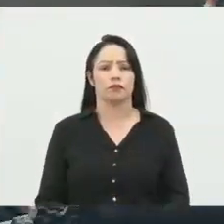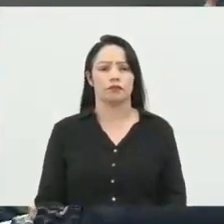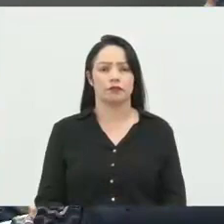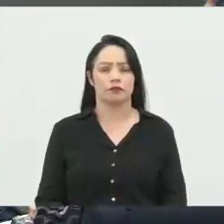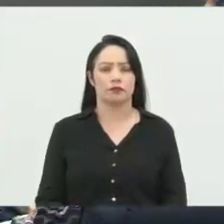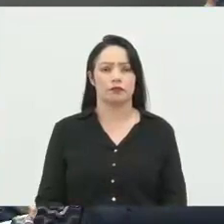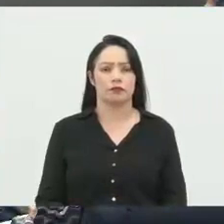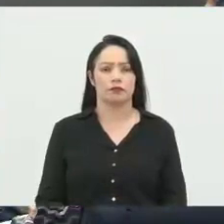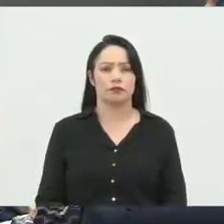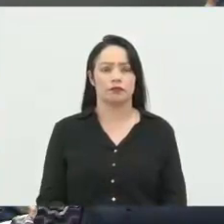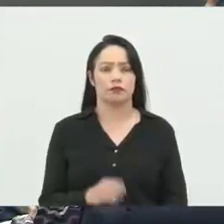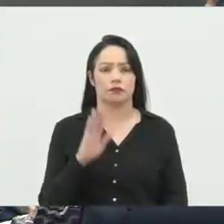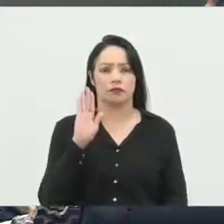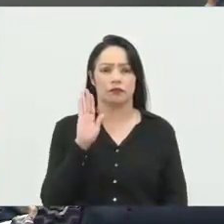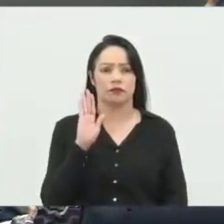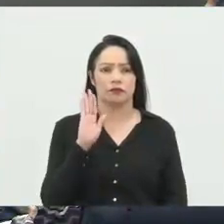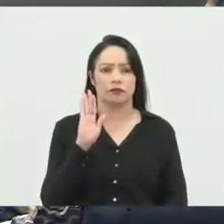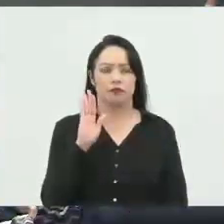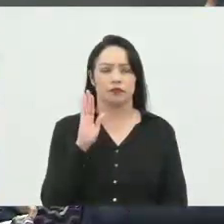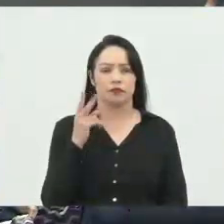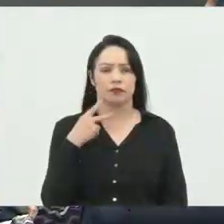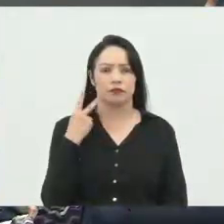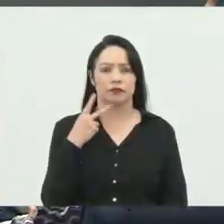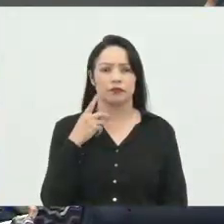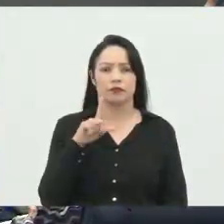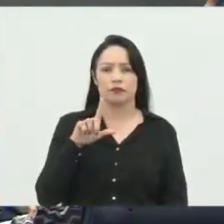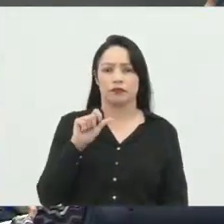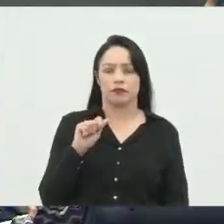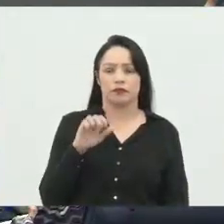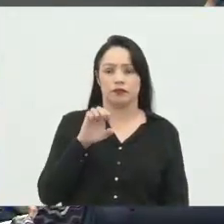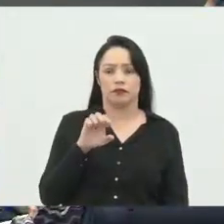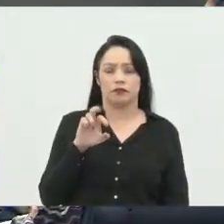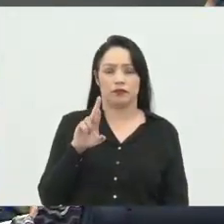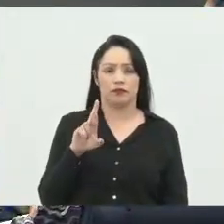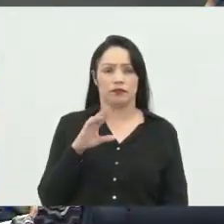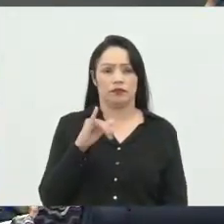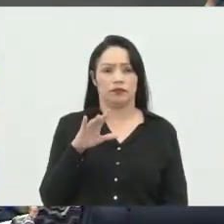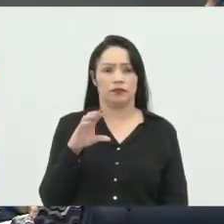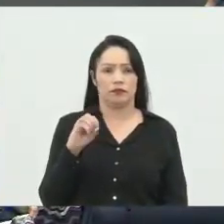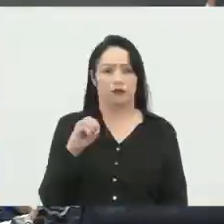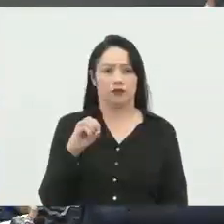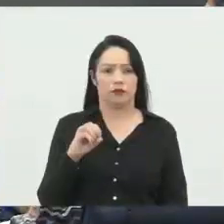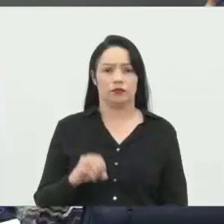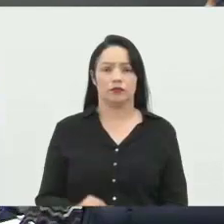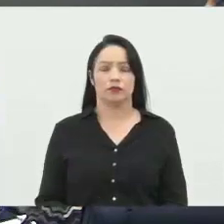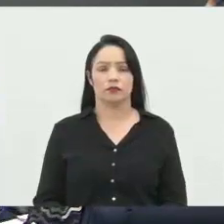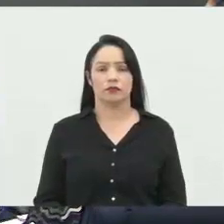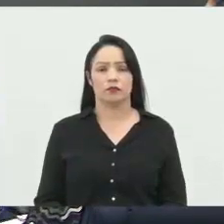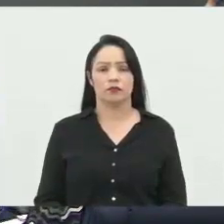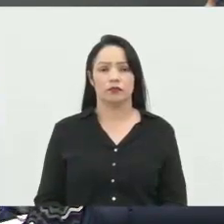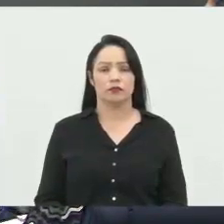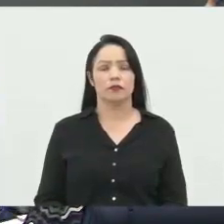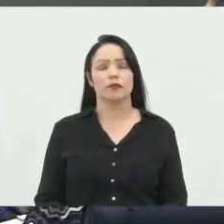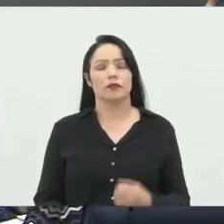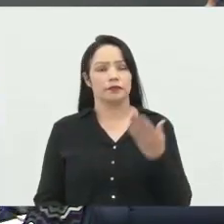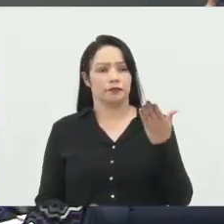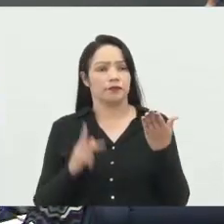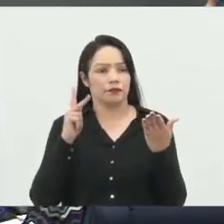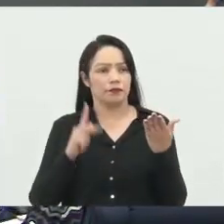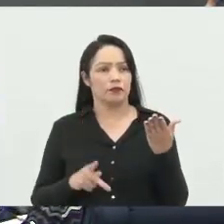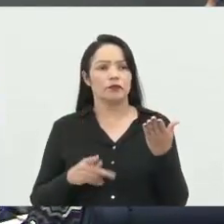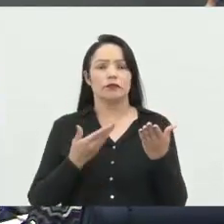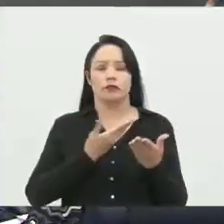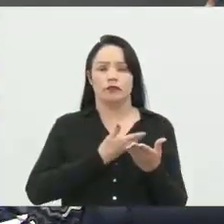presente pela ordem Vereador Laercio Santos pelo artigo 1511 sua Presidente Carlos